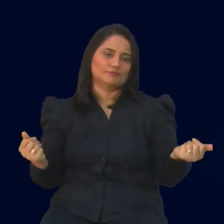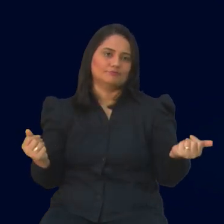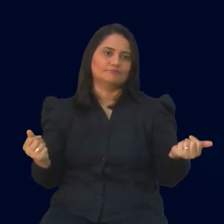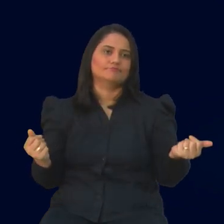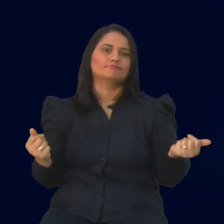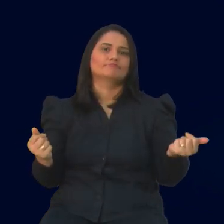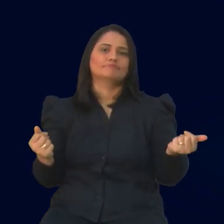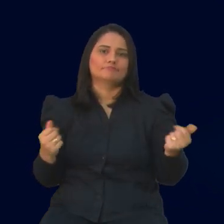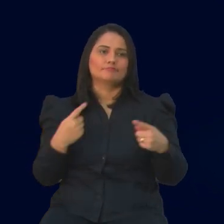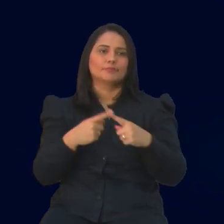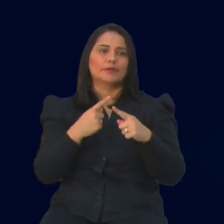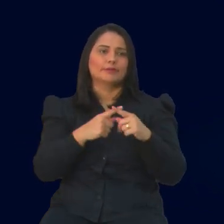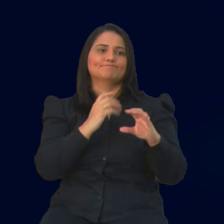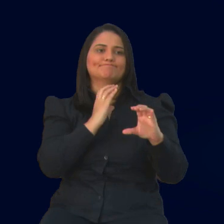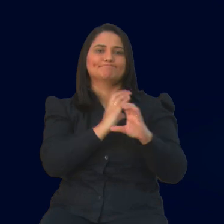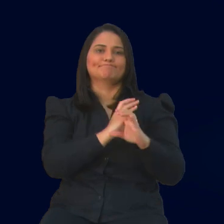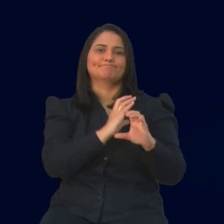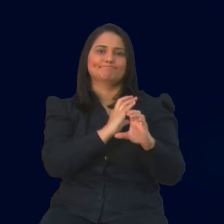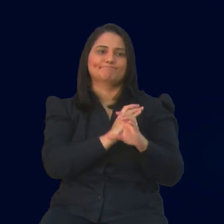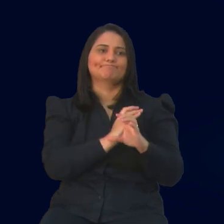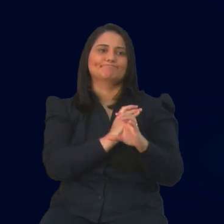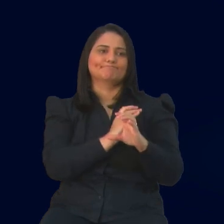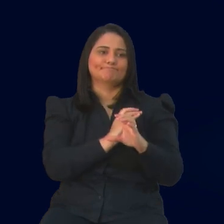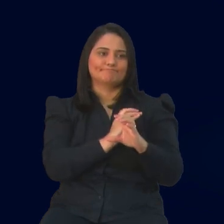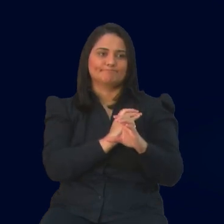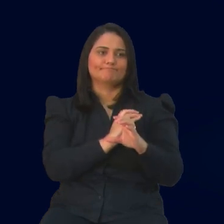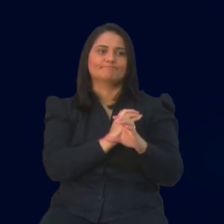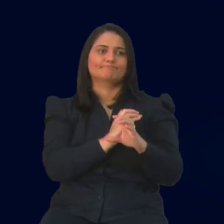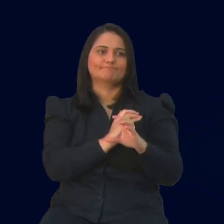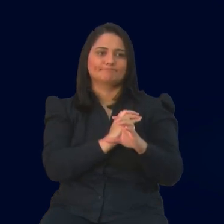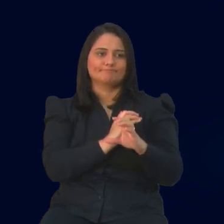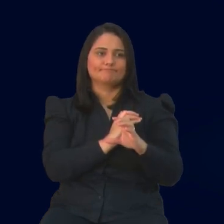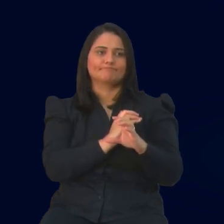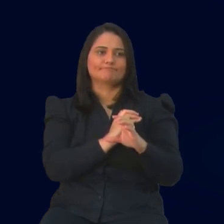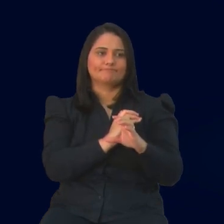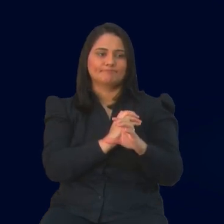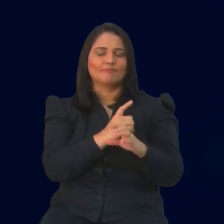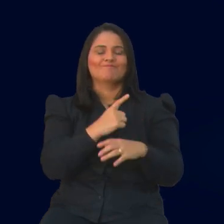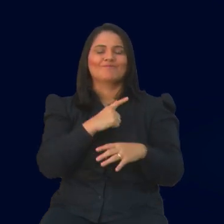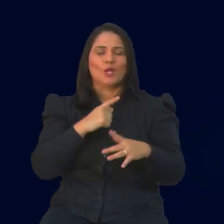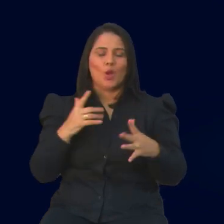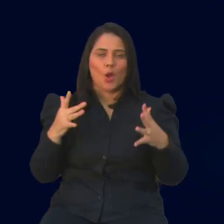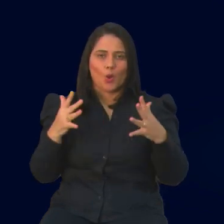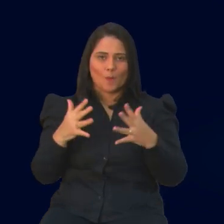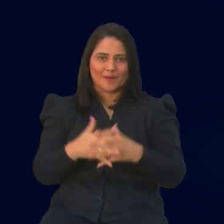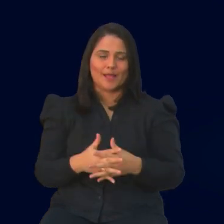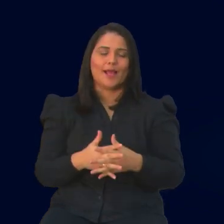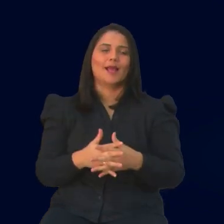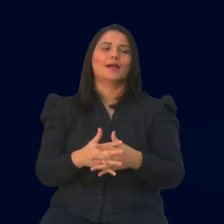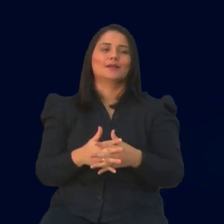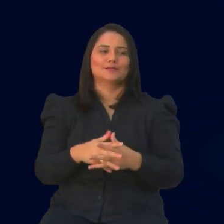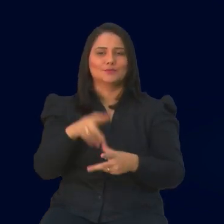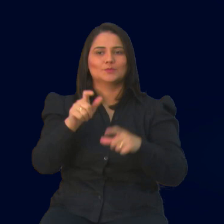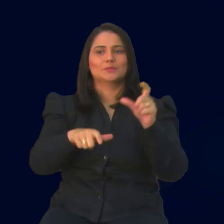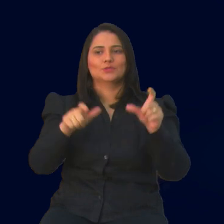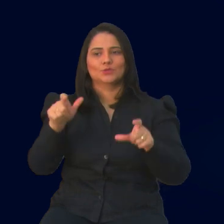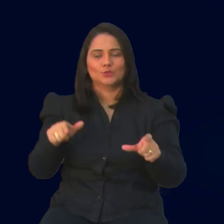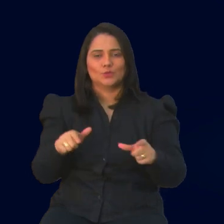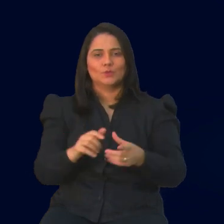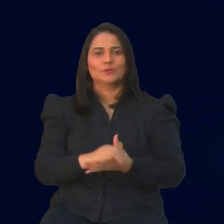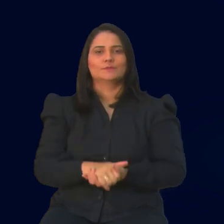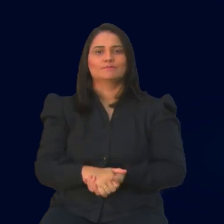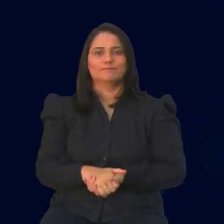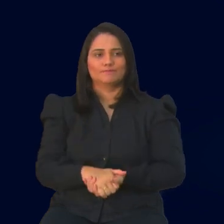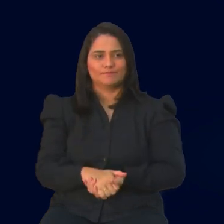pelo mal entendido. É um processo complexo. A comunicação é muito complexa, porque envolve pessoas. E entre o que